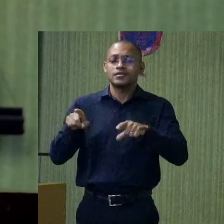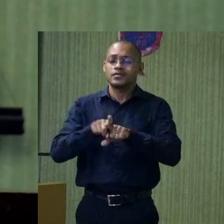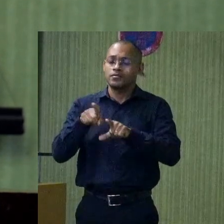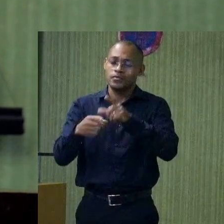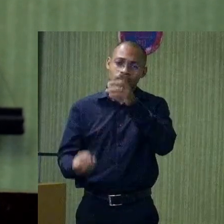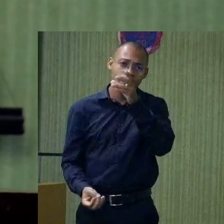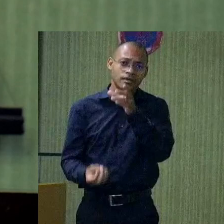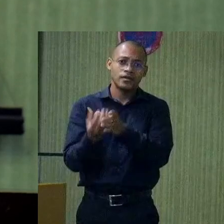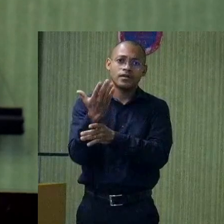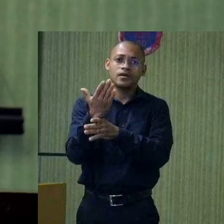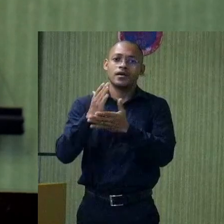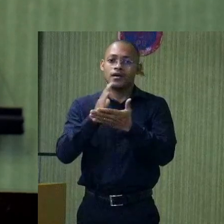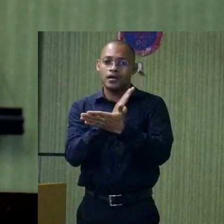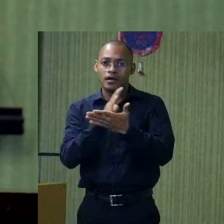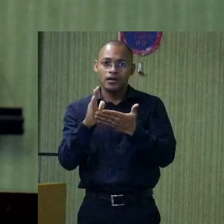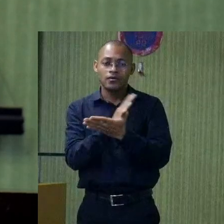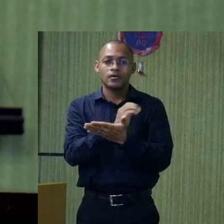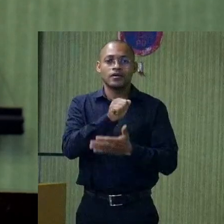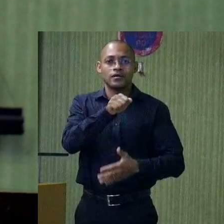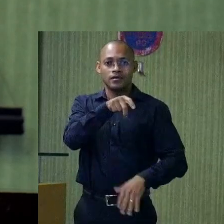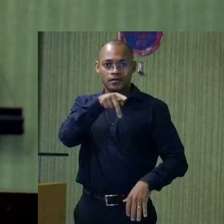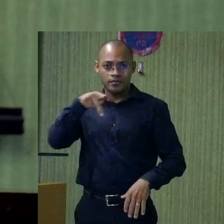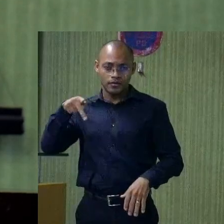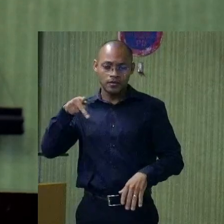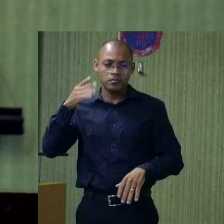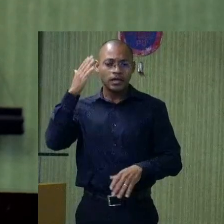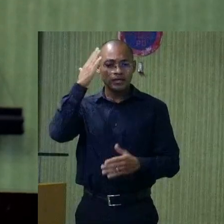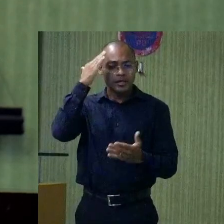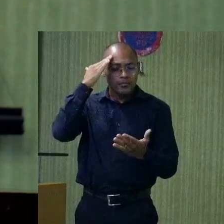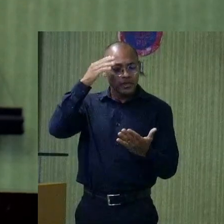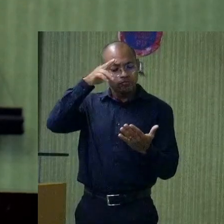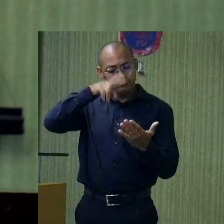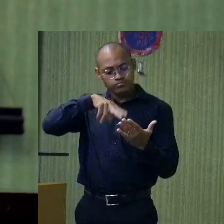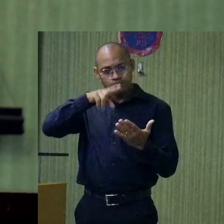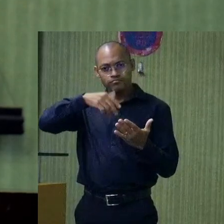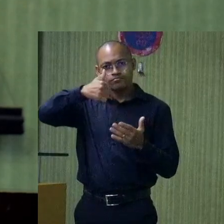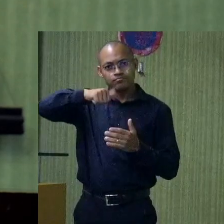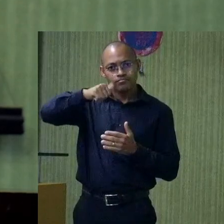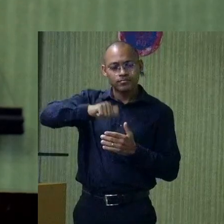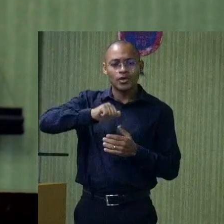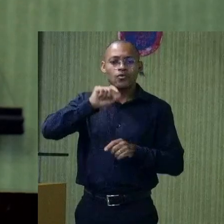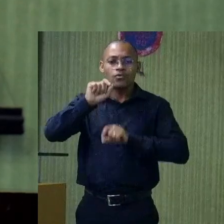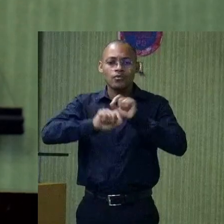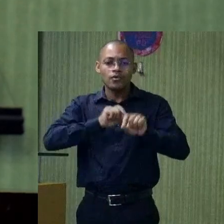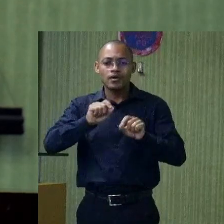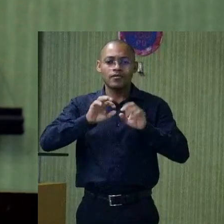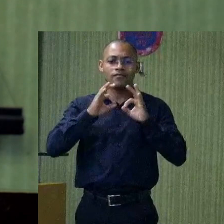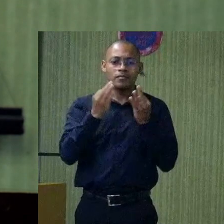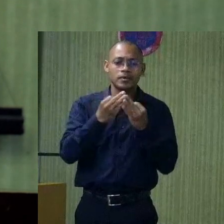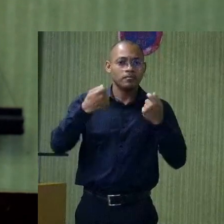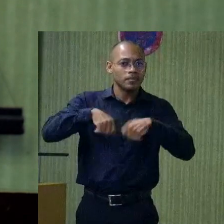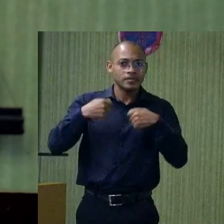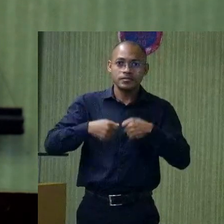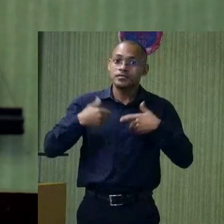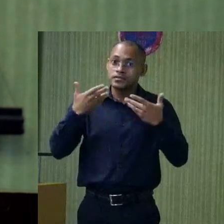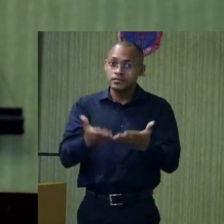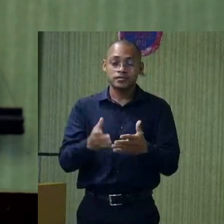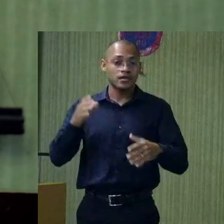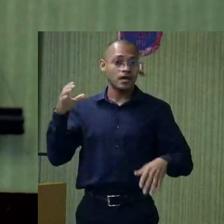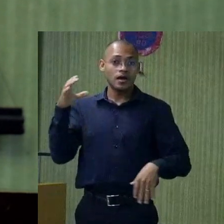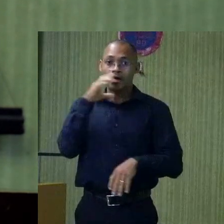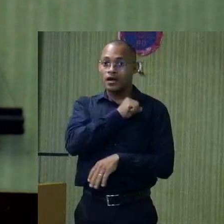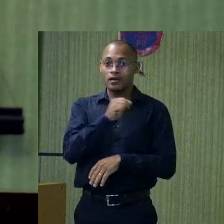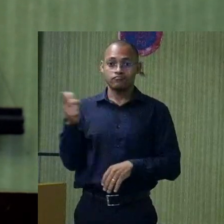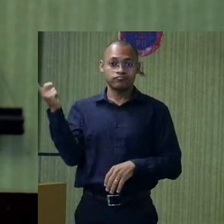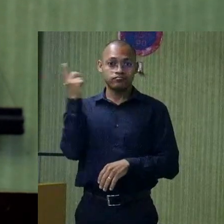aplicativos também para ver as necessidades dessas famílias que foram envolvidas para rapidamente ter uma resposta